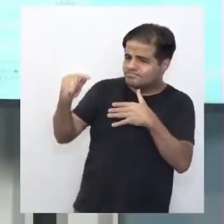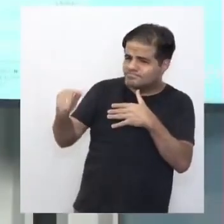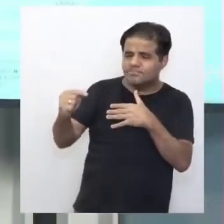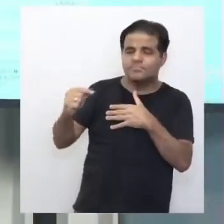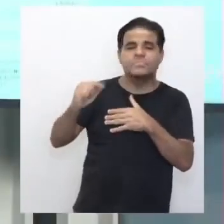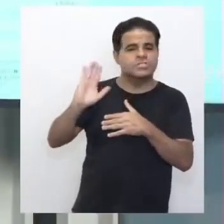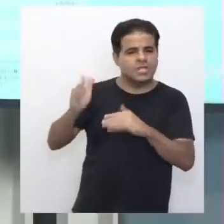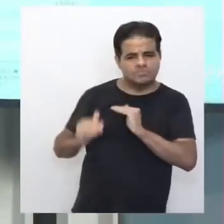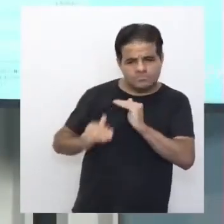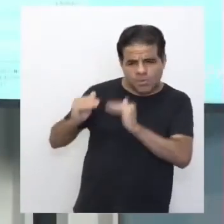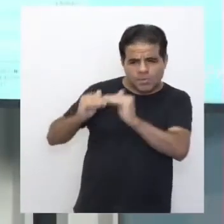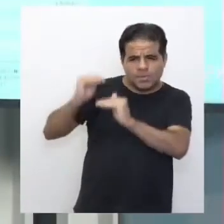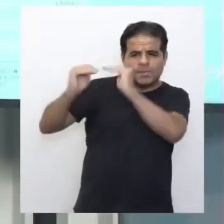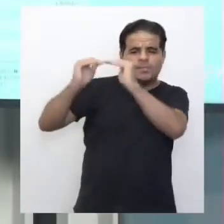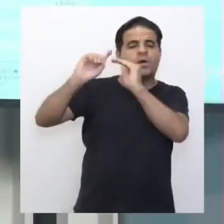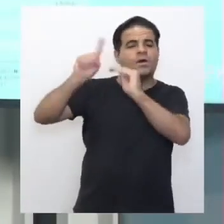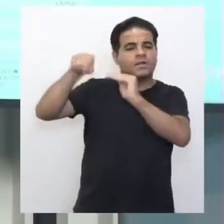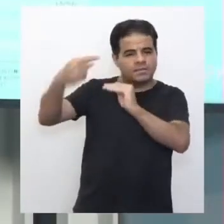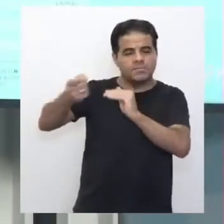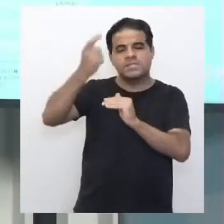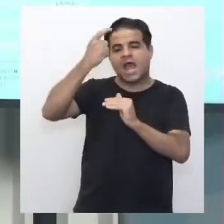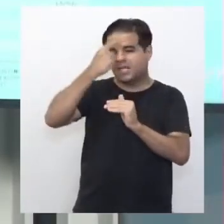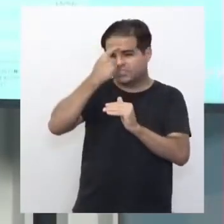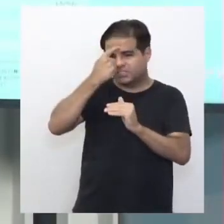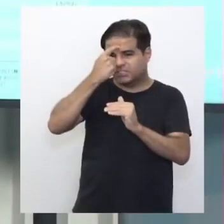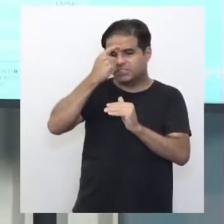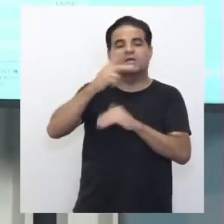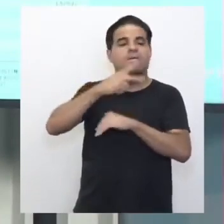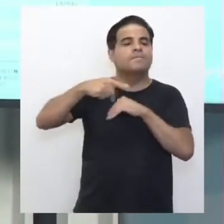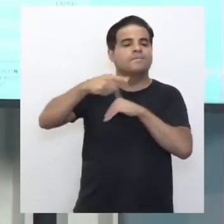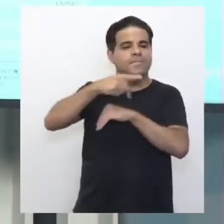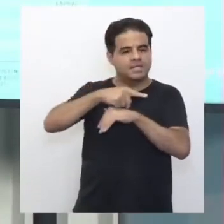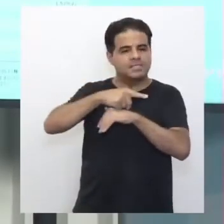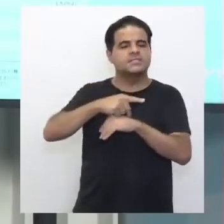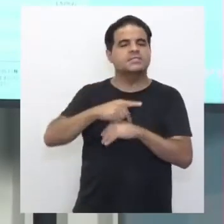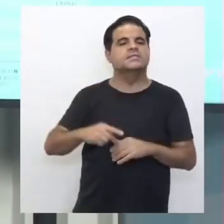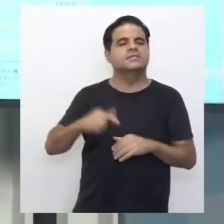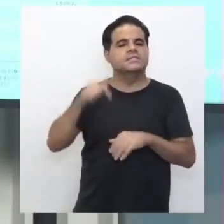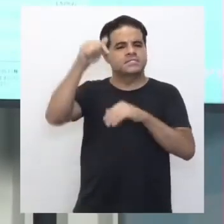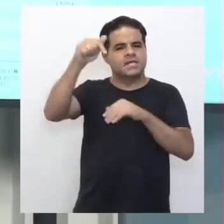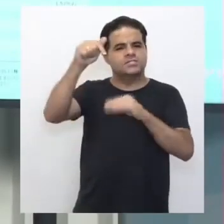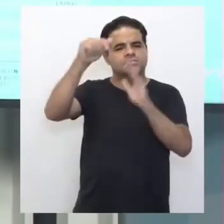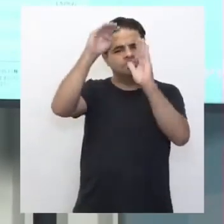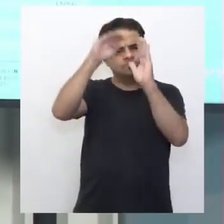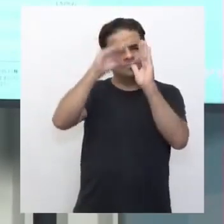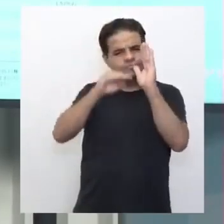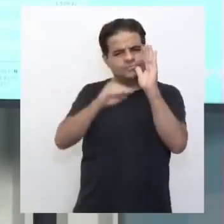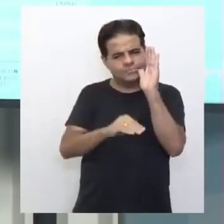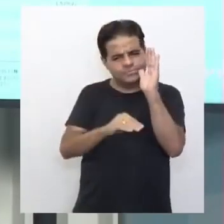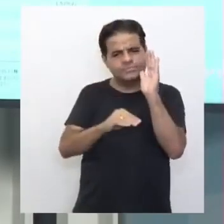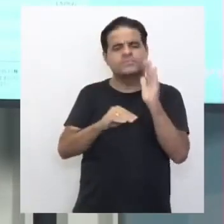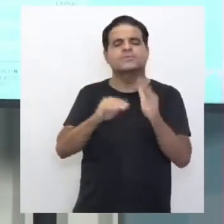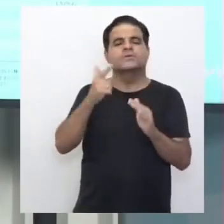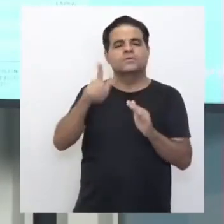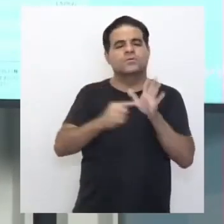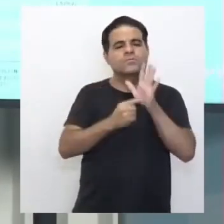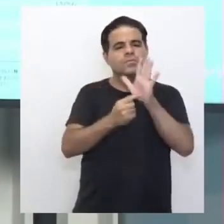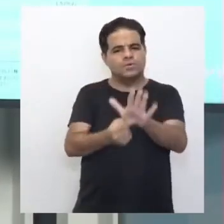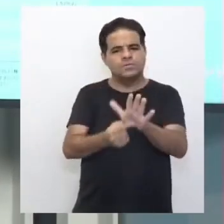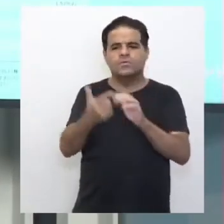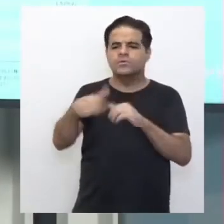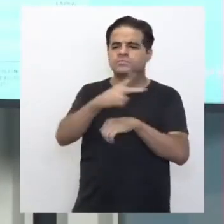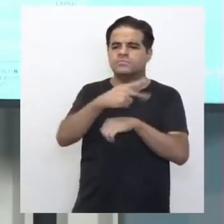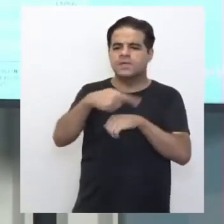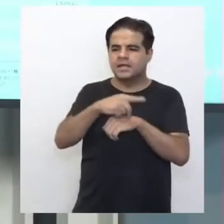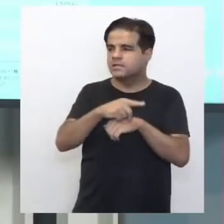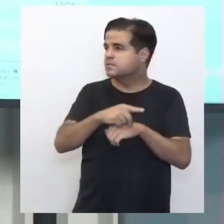né? Depois vem a Índia, né, que é considerada um país emergente, como o 7º lugar, né? E aí vai aparecendo outros países, inclusive o Brasil, como um